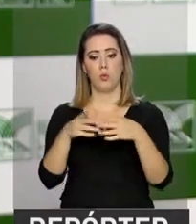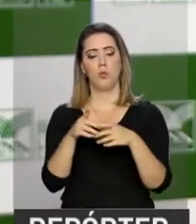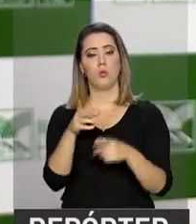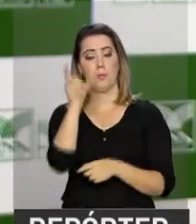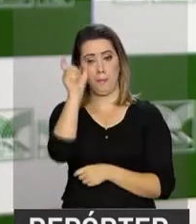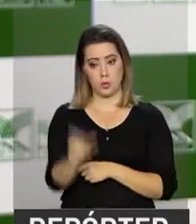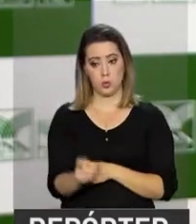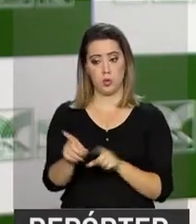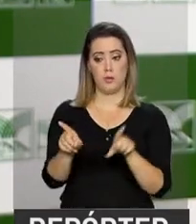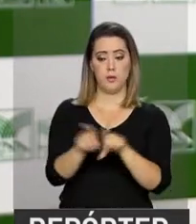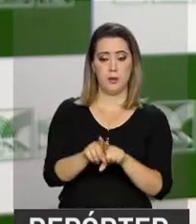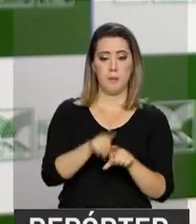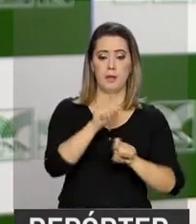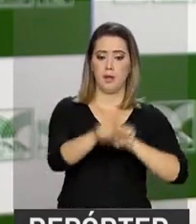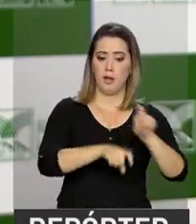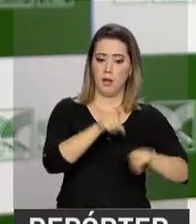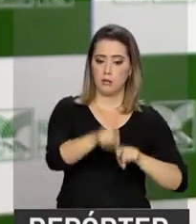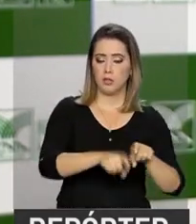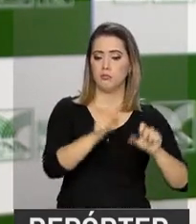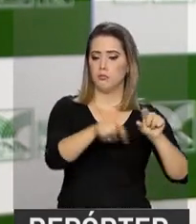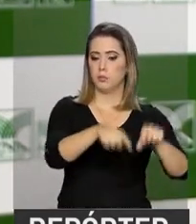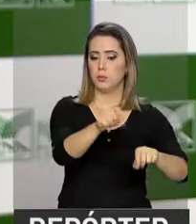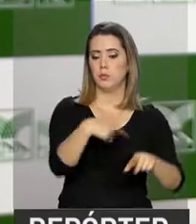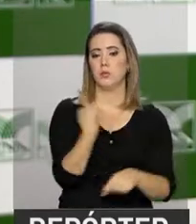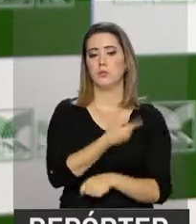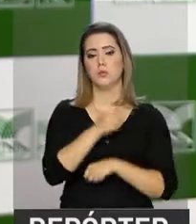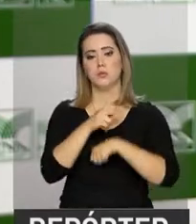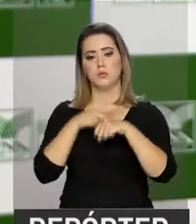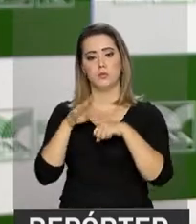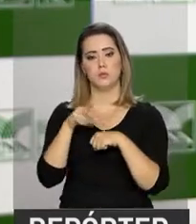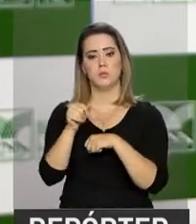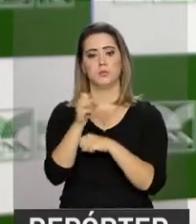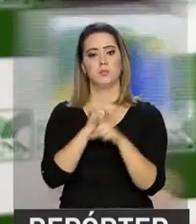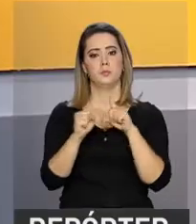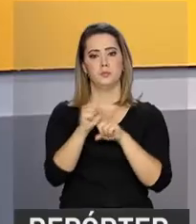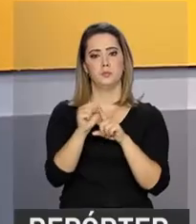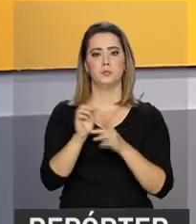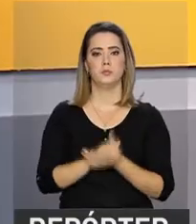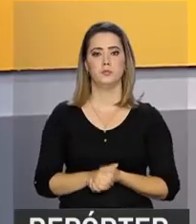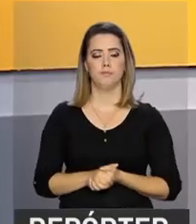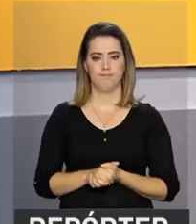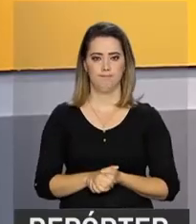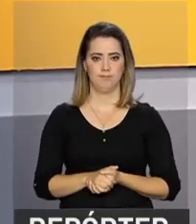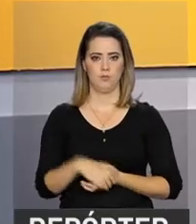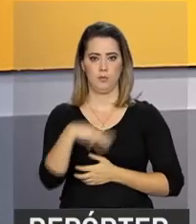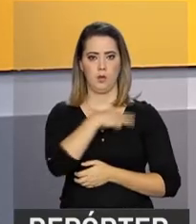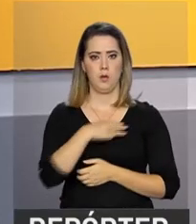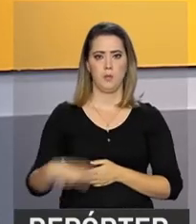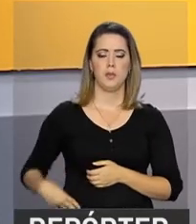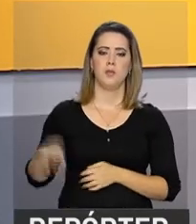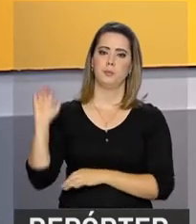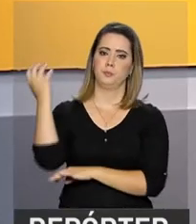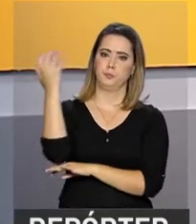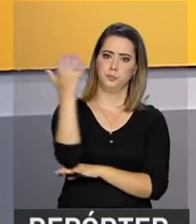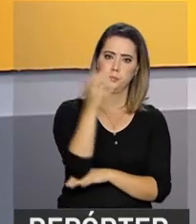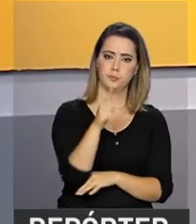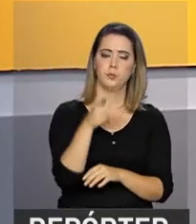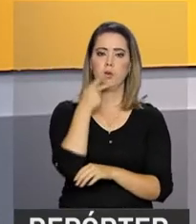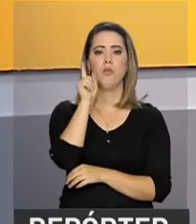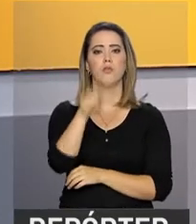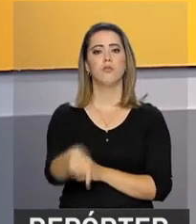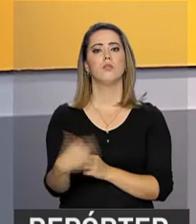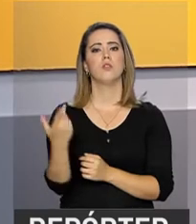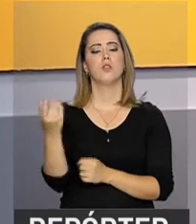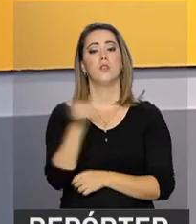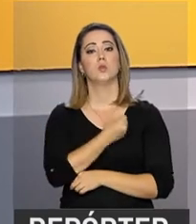mas para proteger a produção eo nosso país e toda a sociedade brasileira o ministro do meio ambiente sarney filho